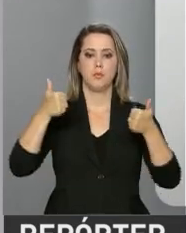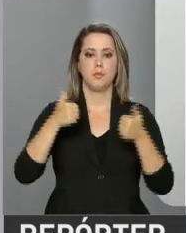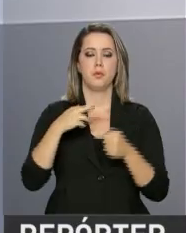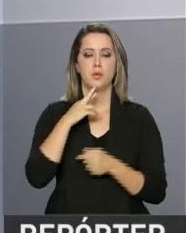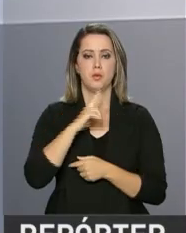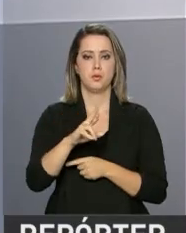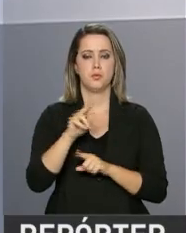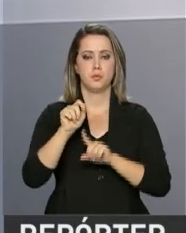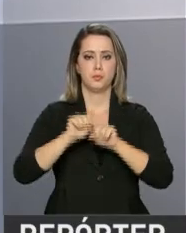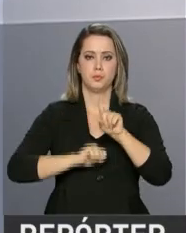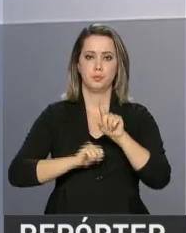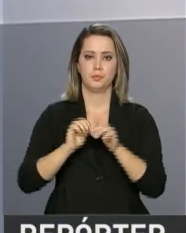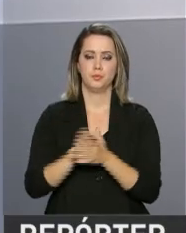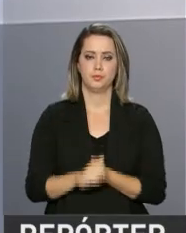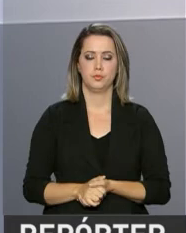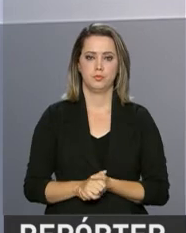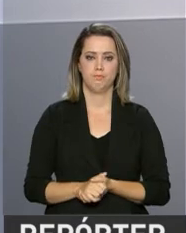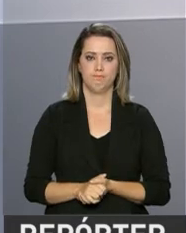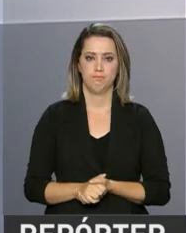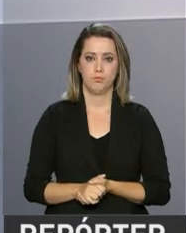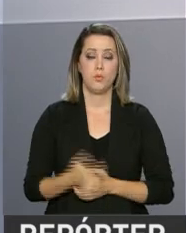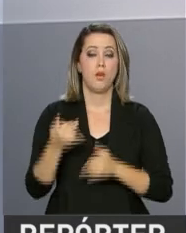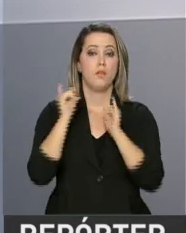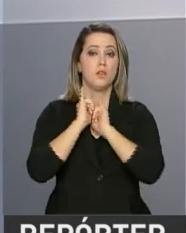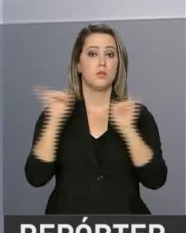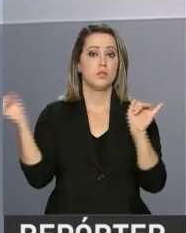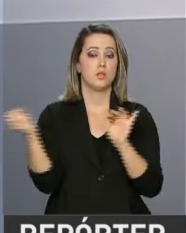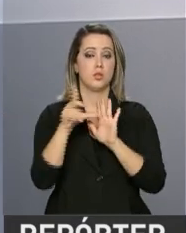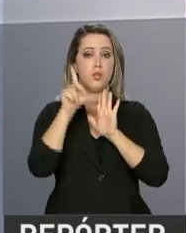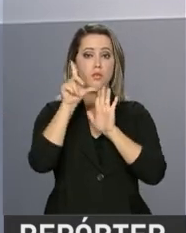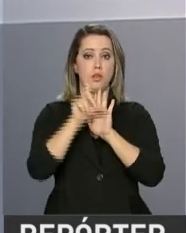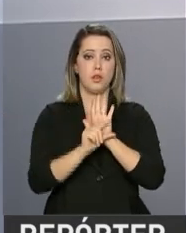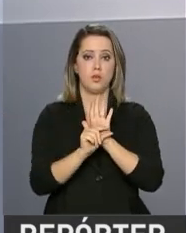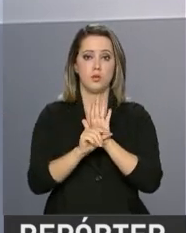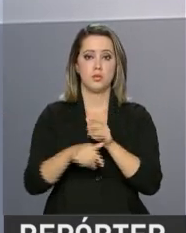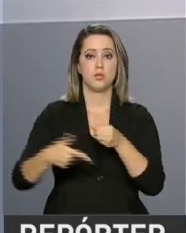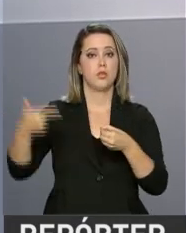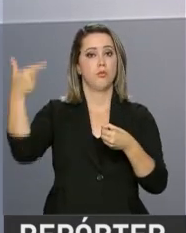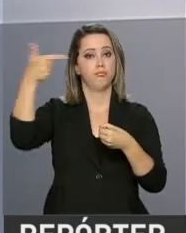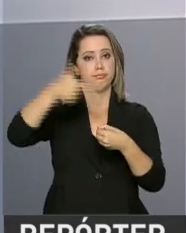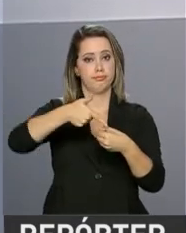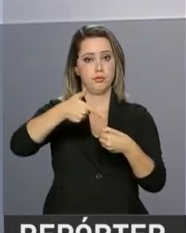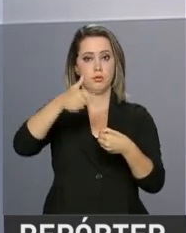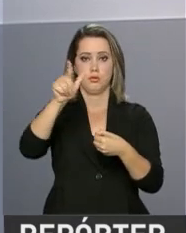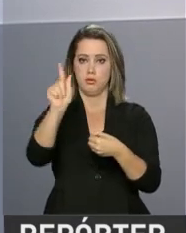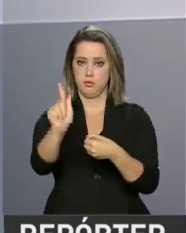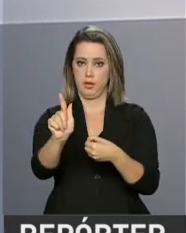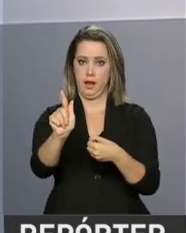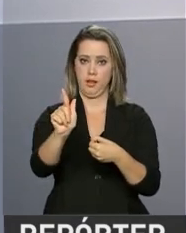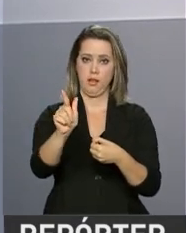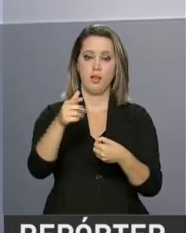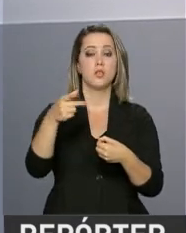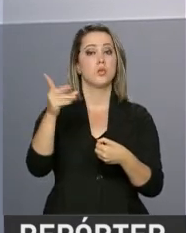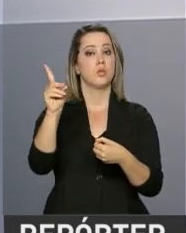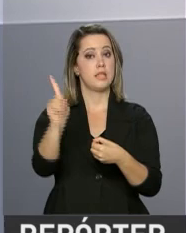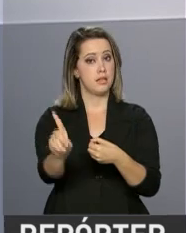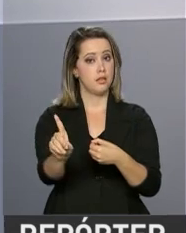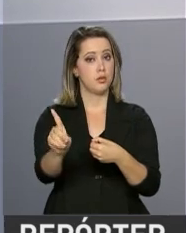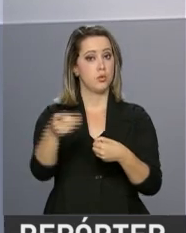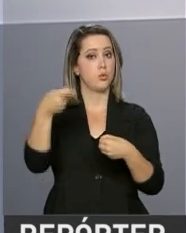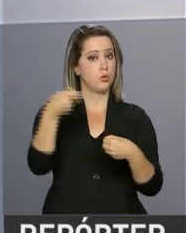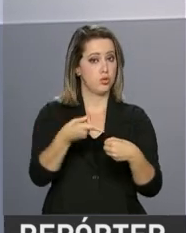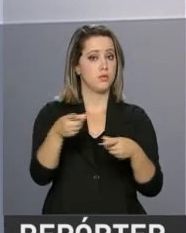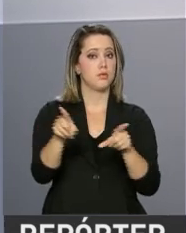mês e foi anunciada agora pouco uma nova redução no preço da gasolina e do diesel nas refinarias da petrobras